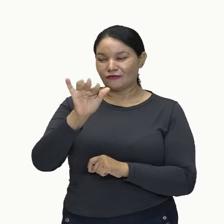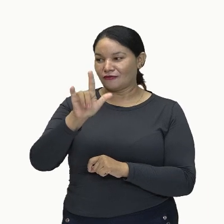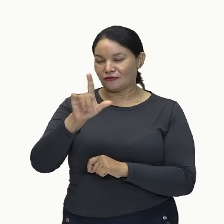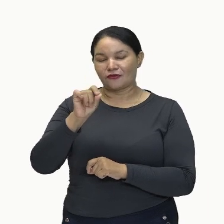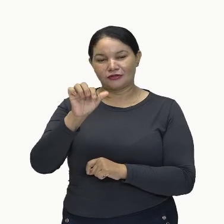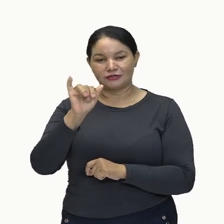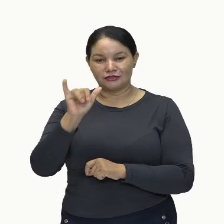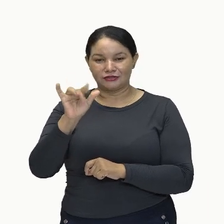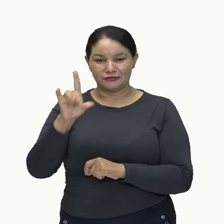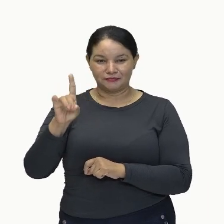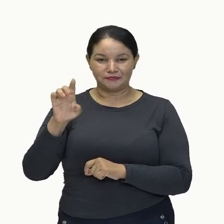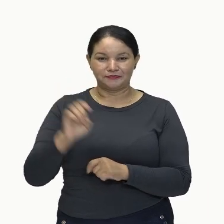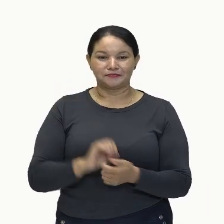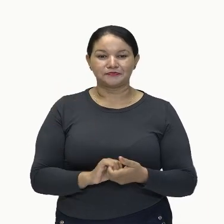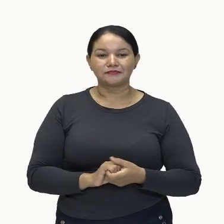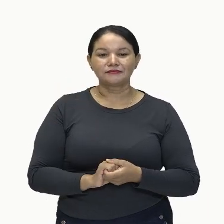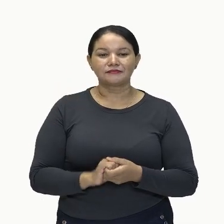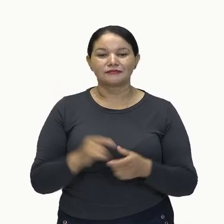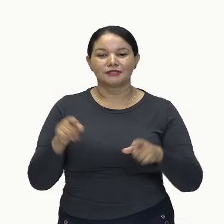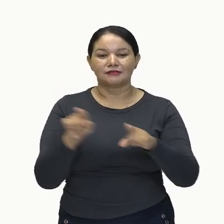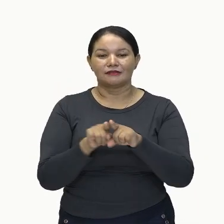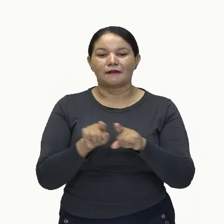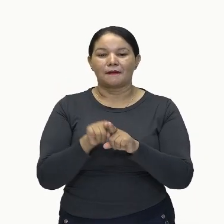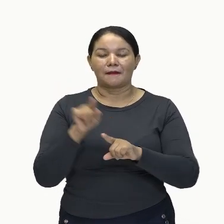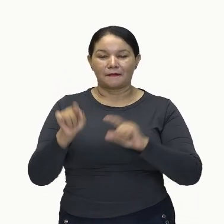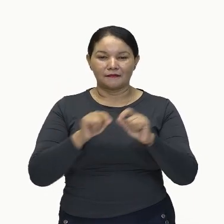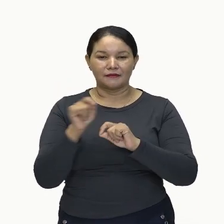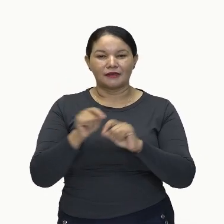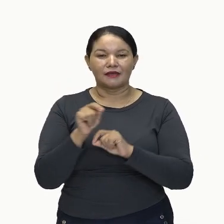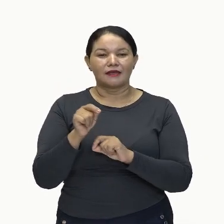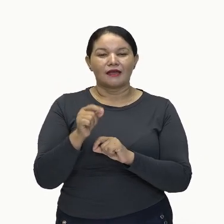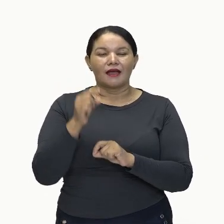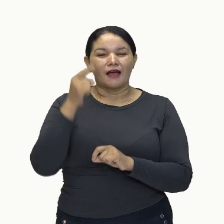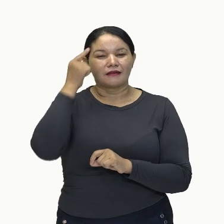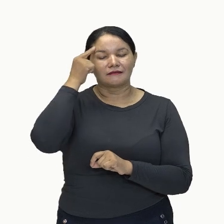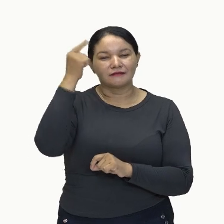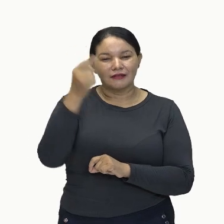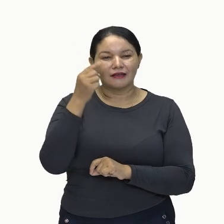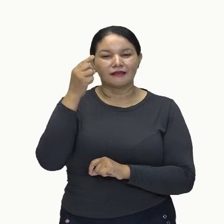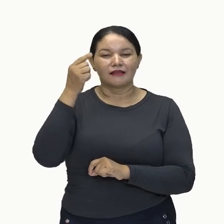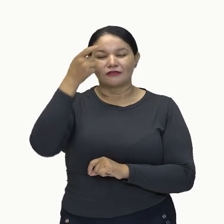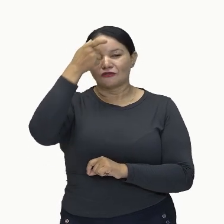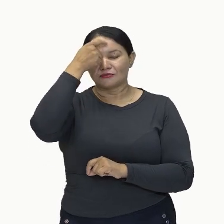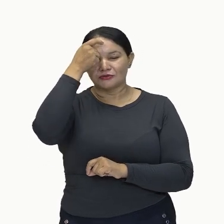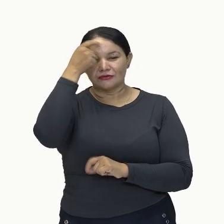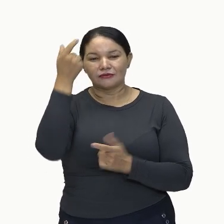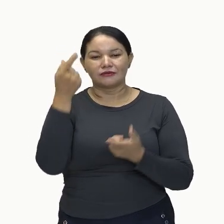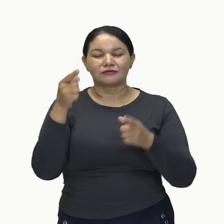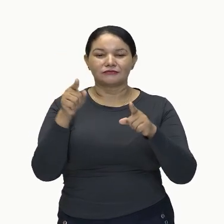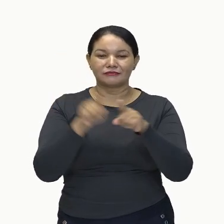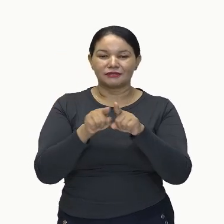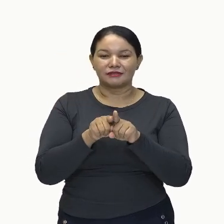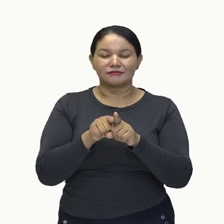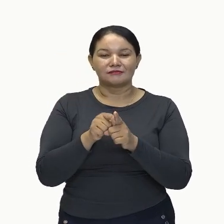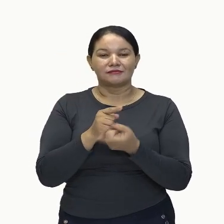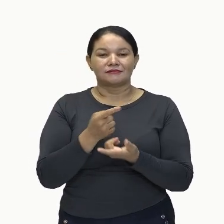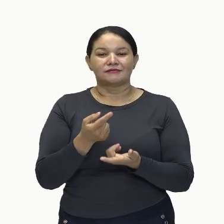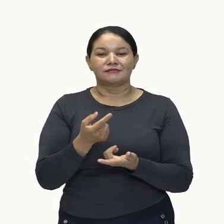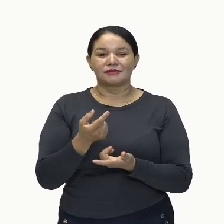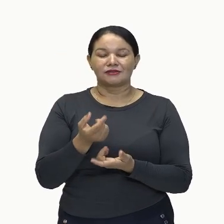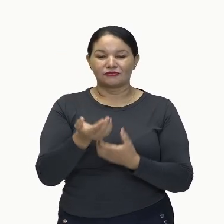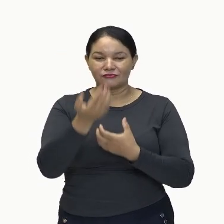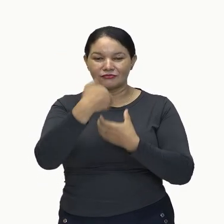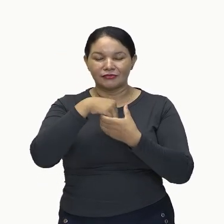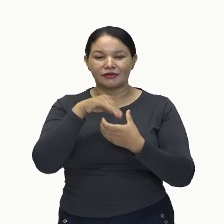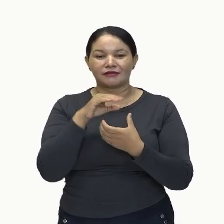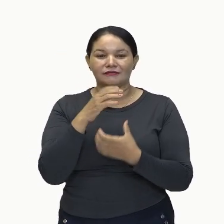ok? As ideias do psicológico, do ego, nós vamos ter aqui presentes nessa vanguarda cultural.